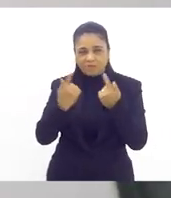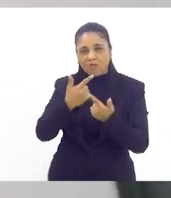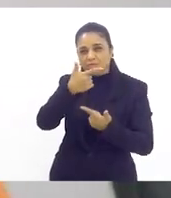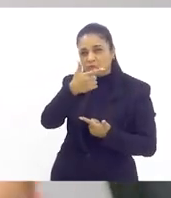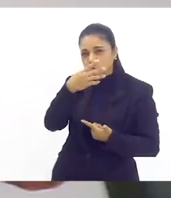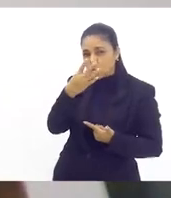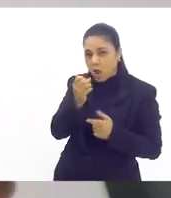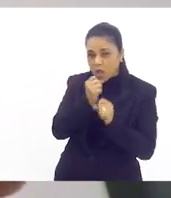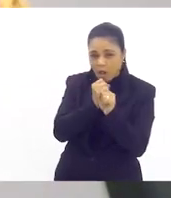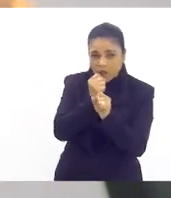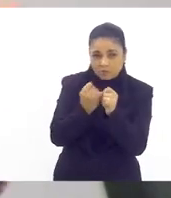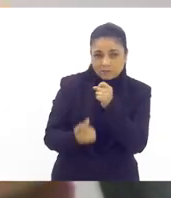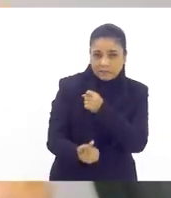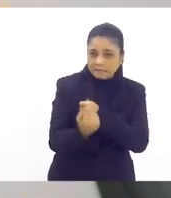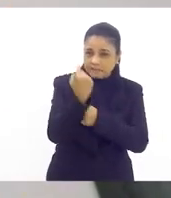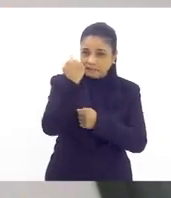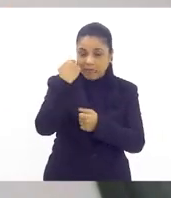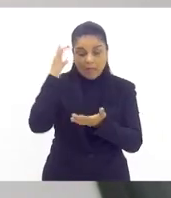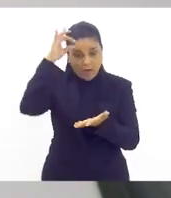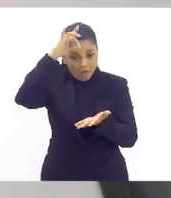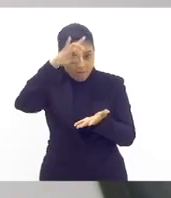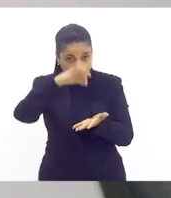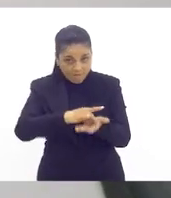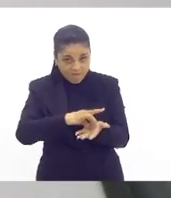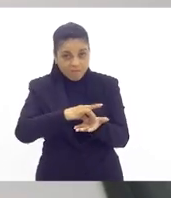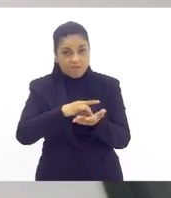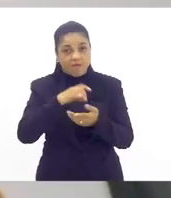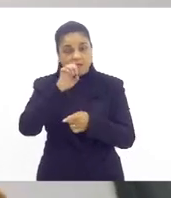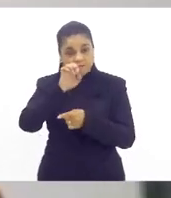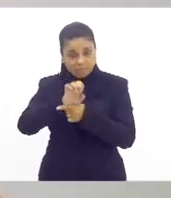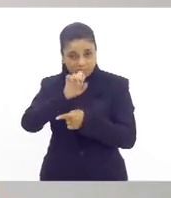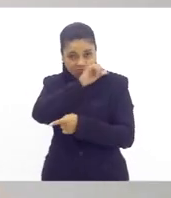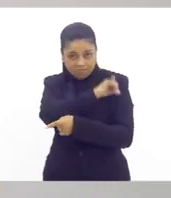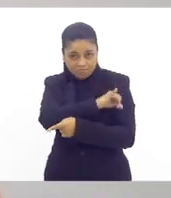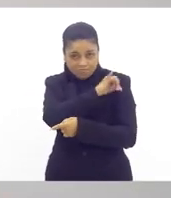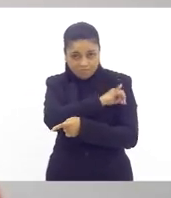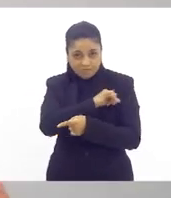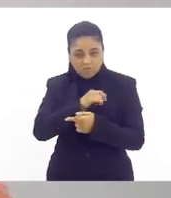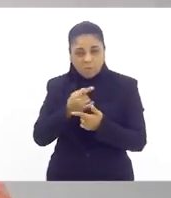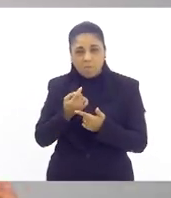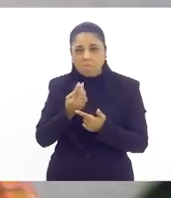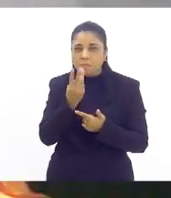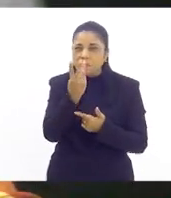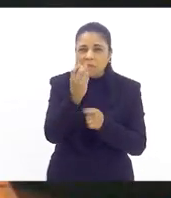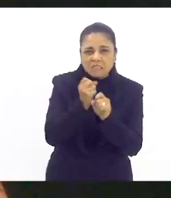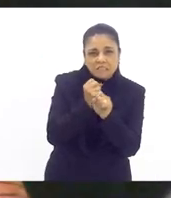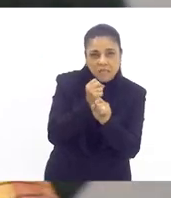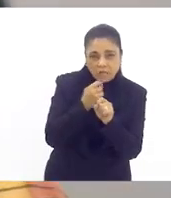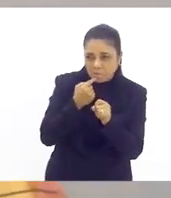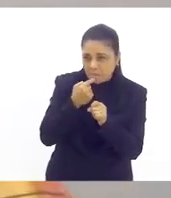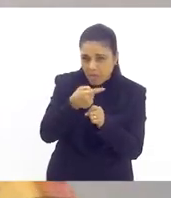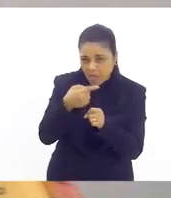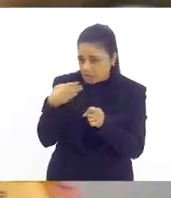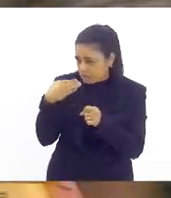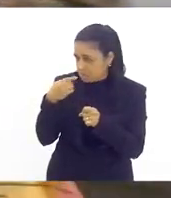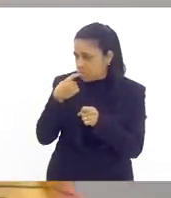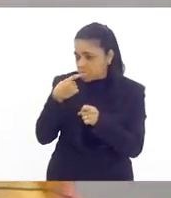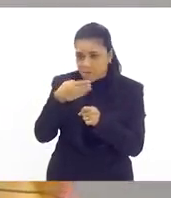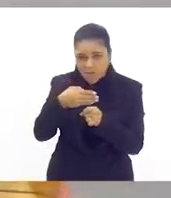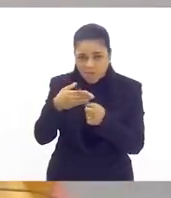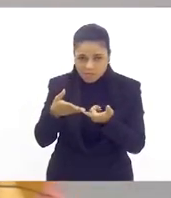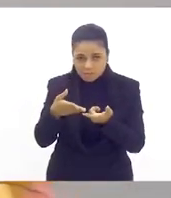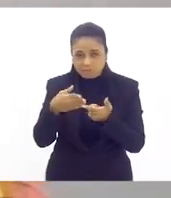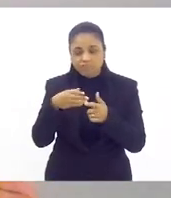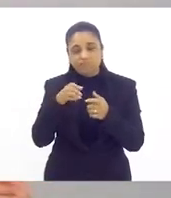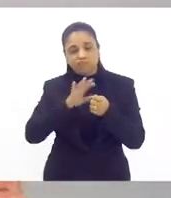mas que só se tornou uma verdade no estado do Rio de Janeiro há pouco mais de três anos quando no tempo de pandemia